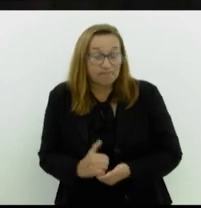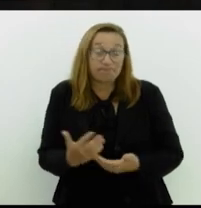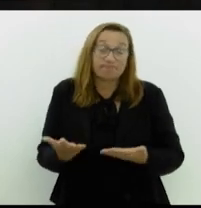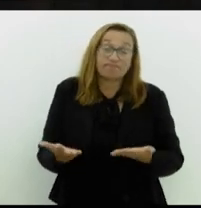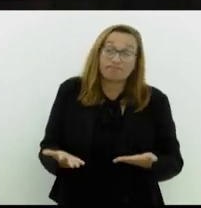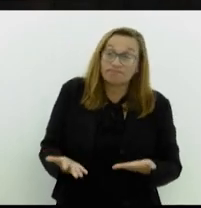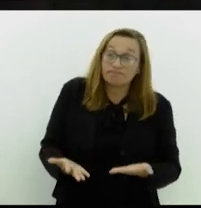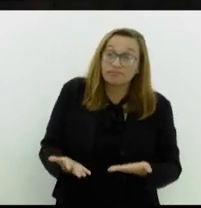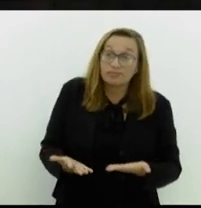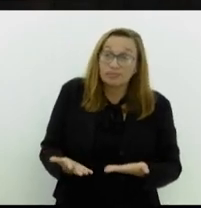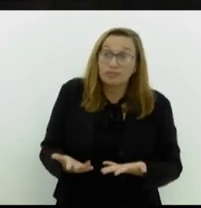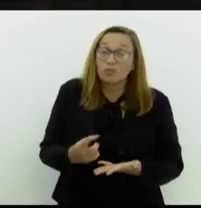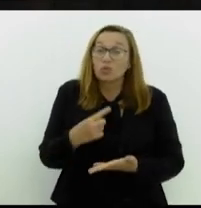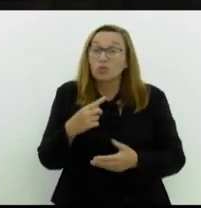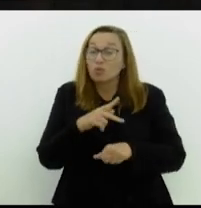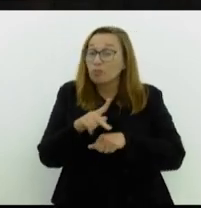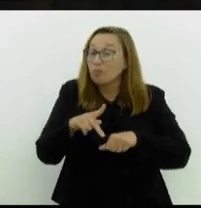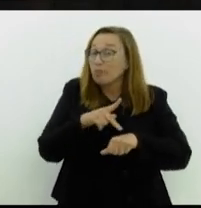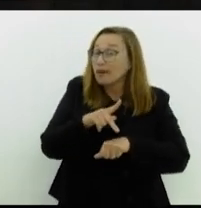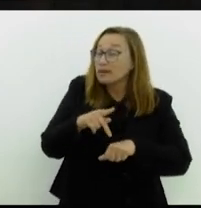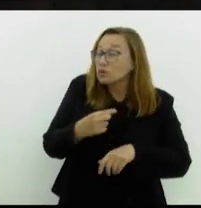se o nosso país